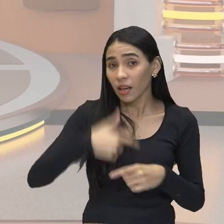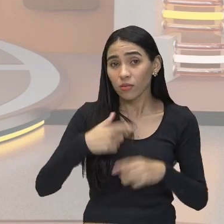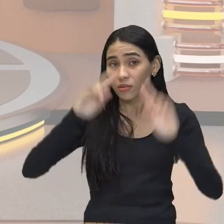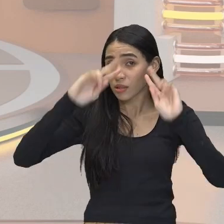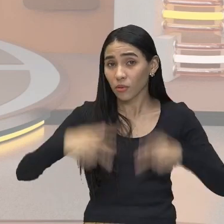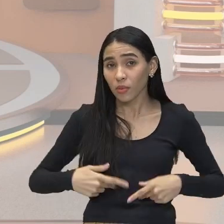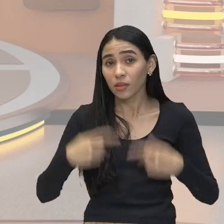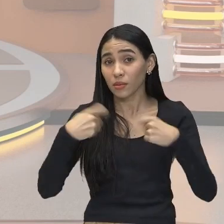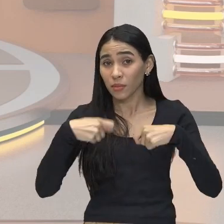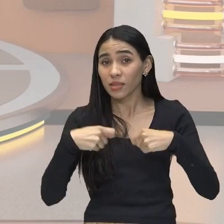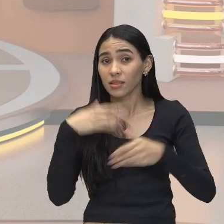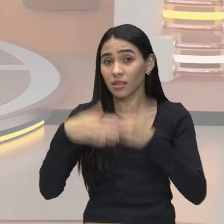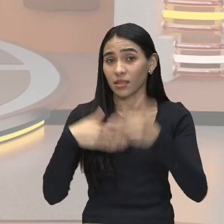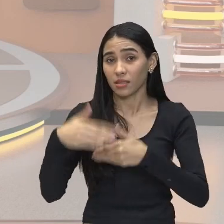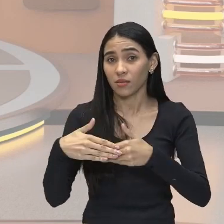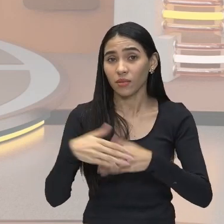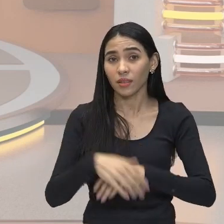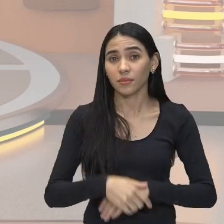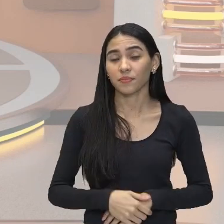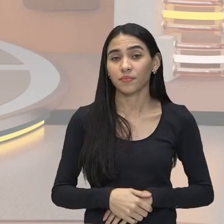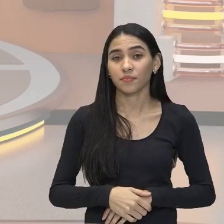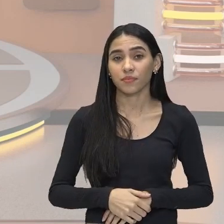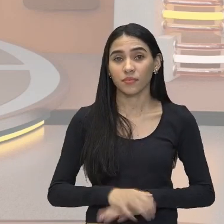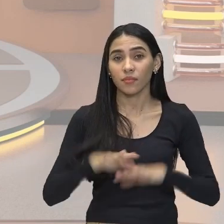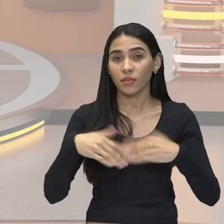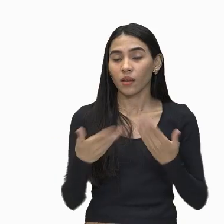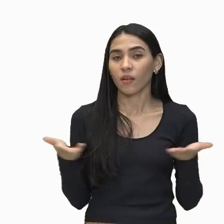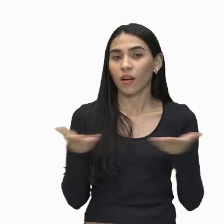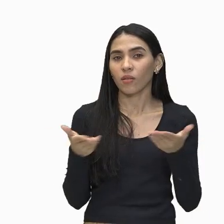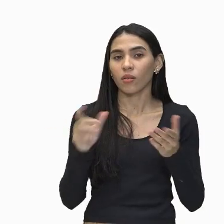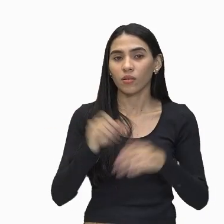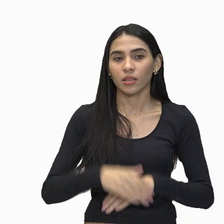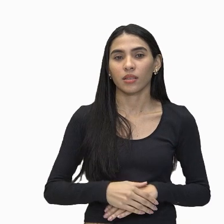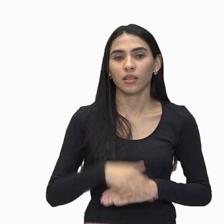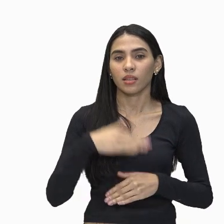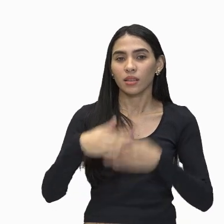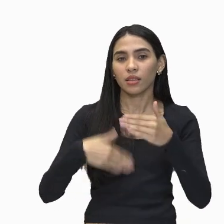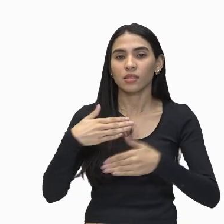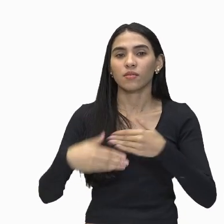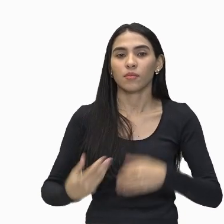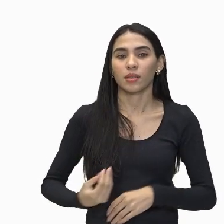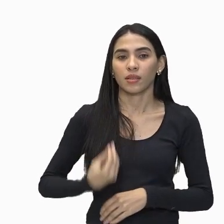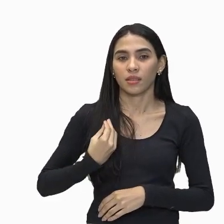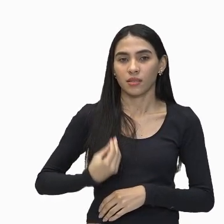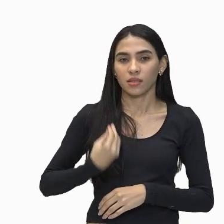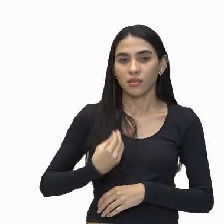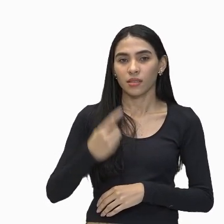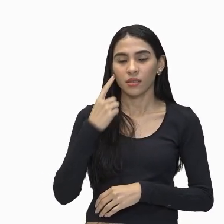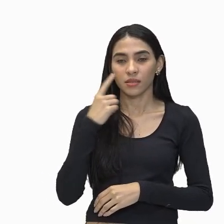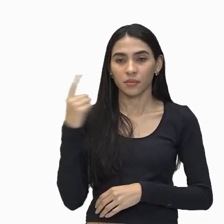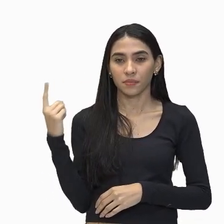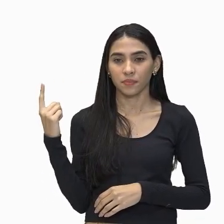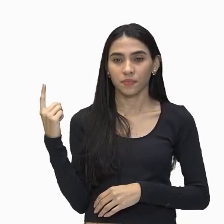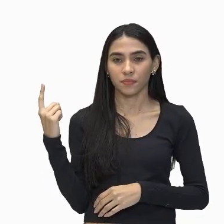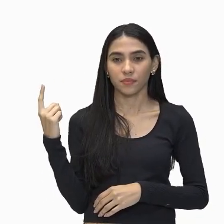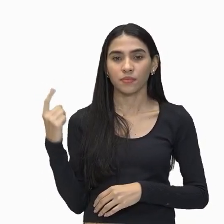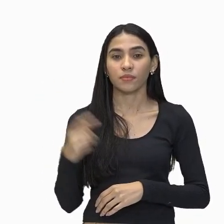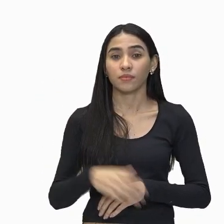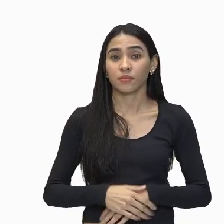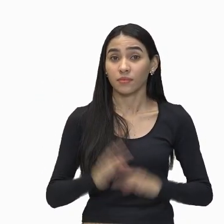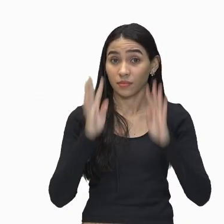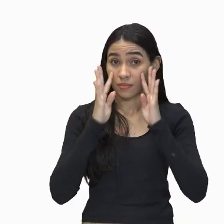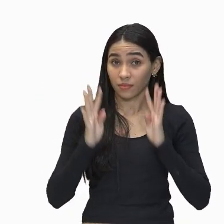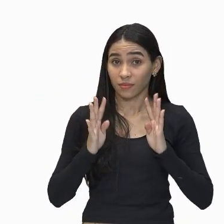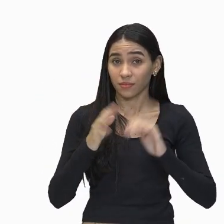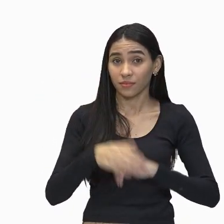inacabado. Então, o que passa aí? Nós passamos para o desenvolvimento da nossa existência. Olha só, fica ligado